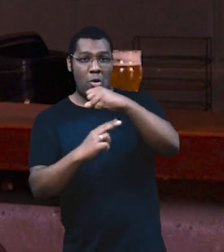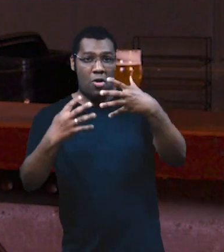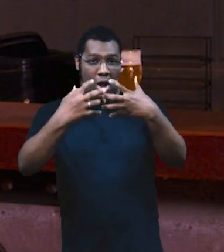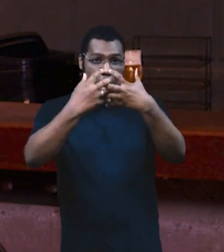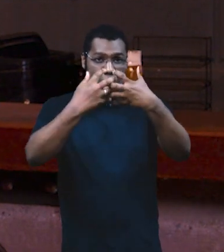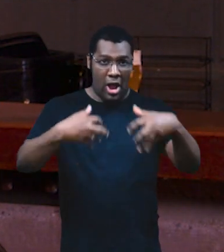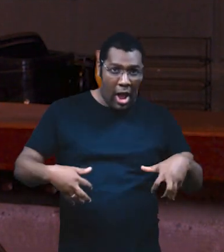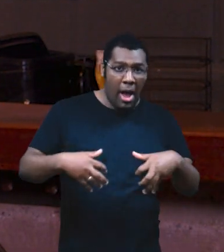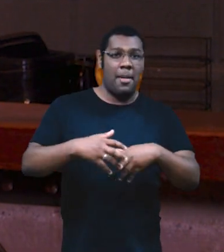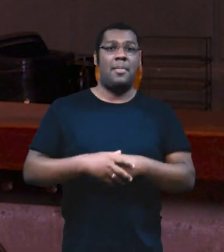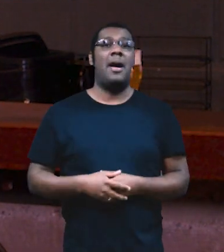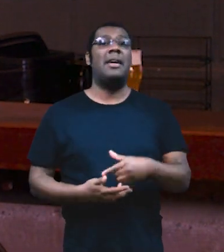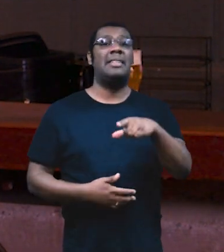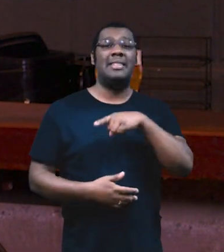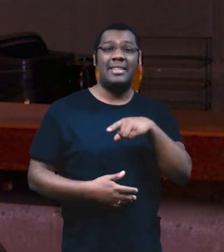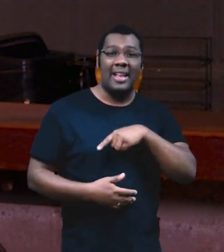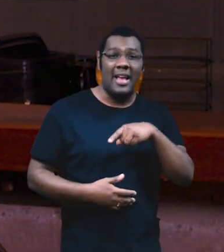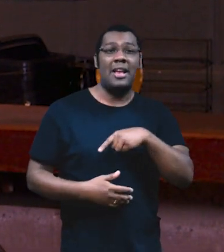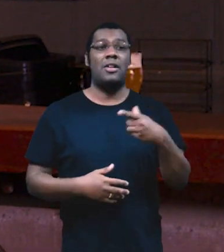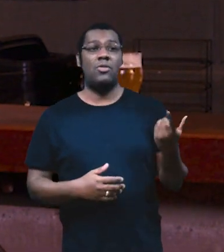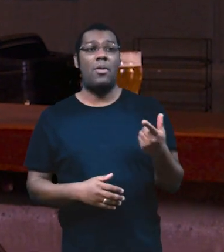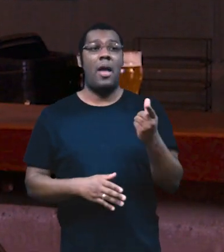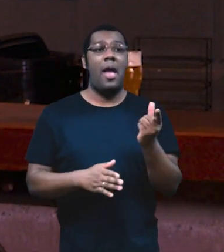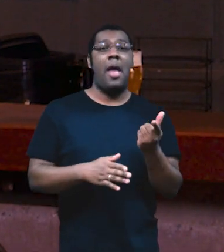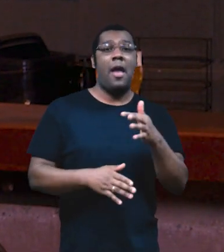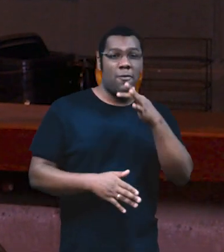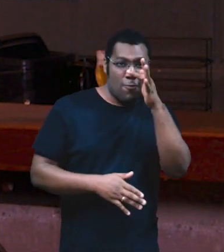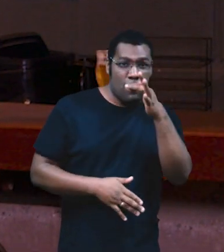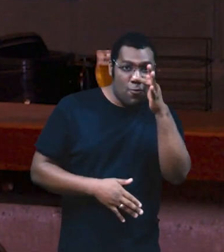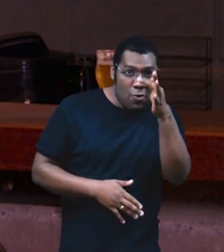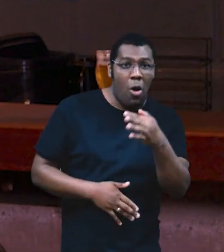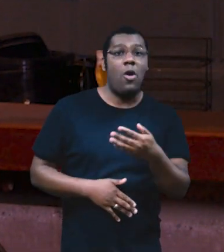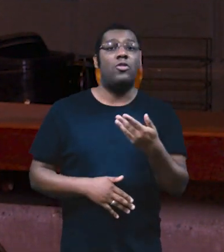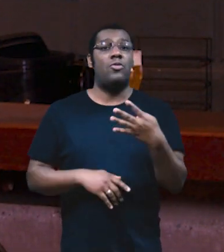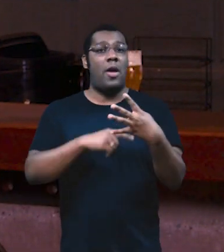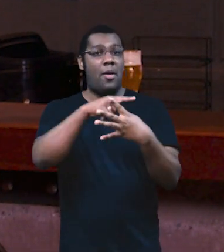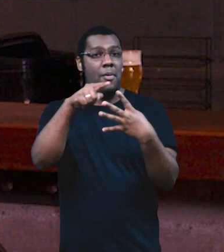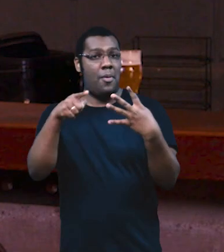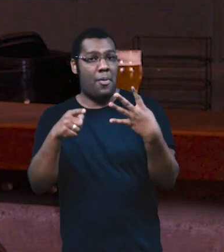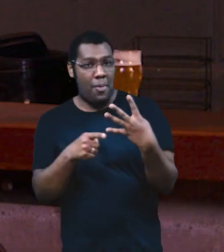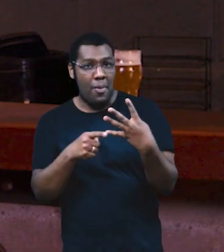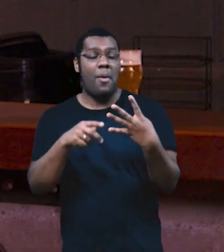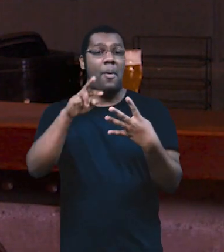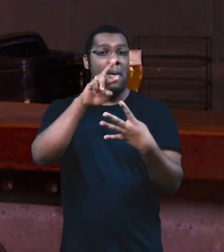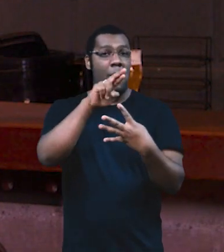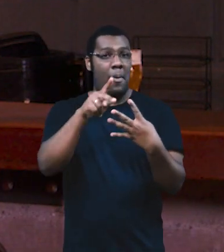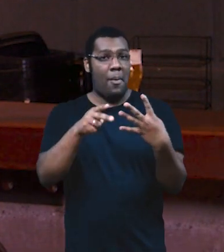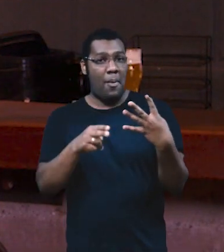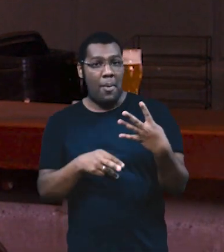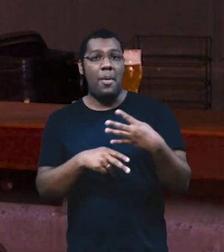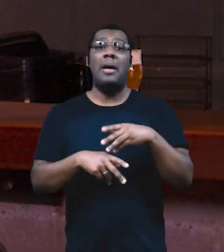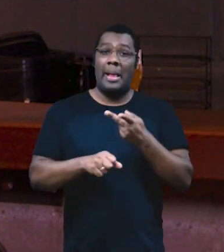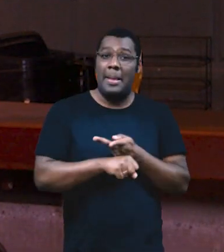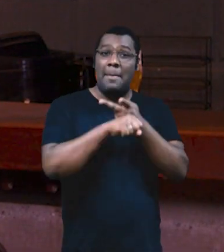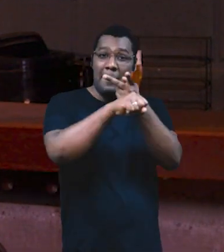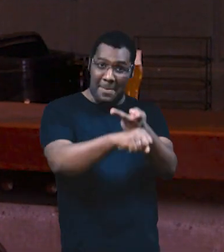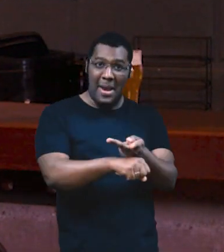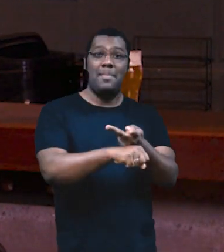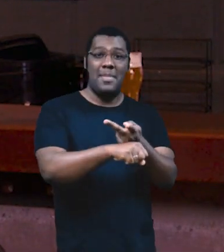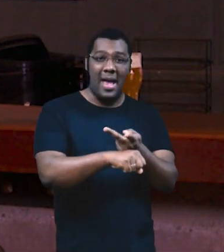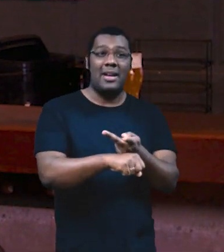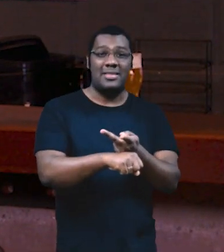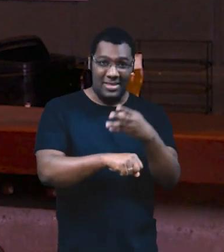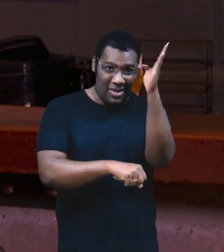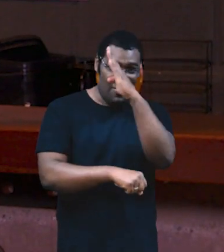eles cultivam 4 variedades da planta e 3 delas foram premiadas na Copa Brasileira de Lúpulos. Eles